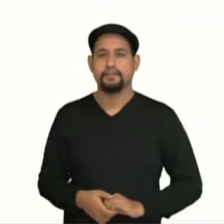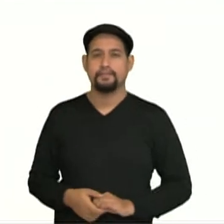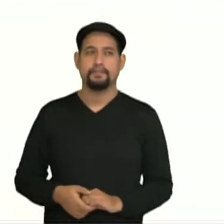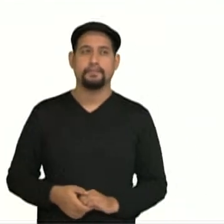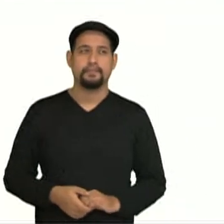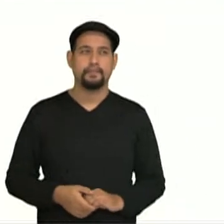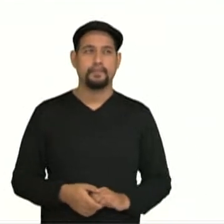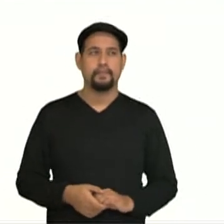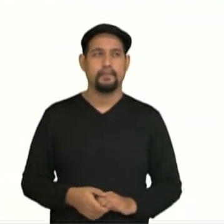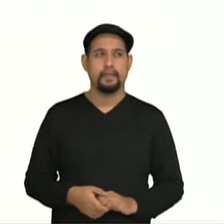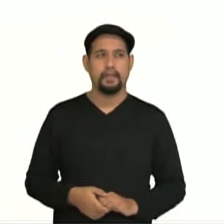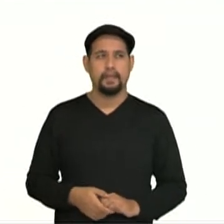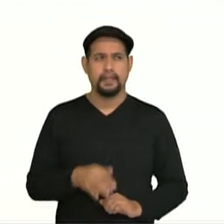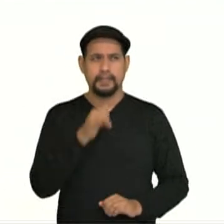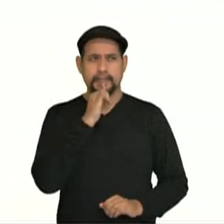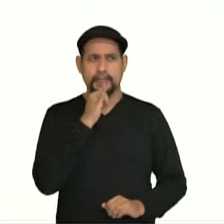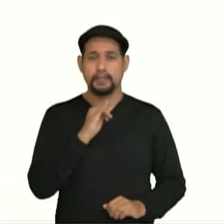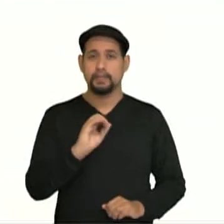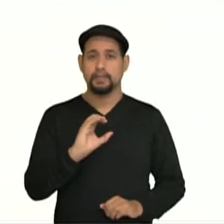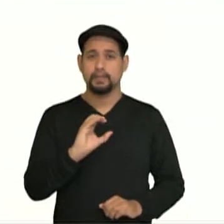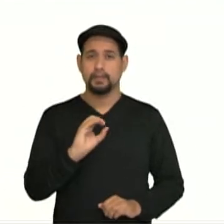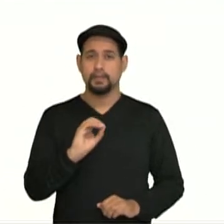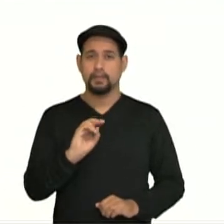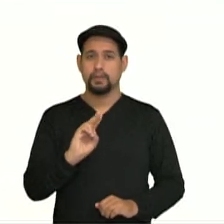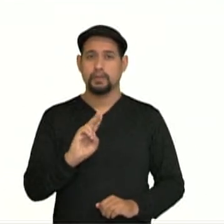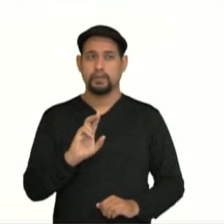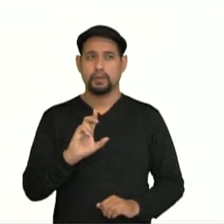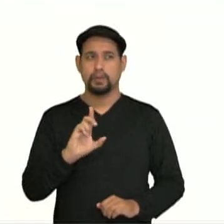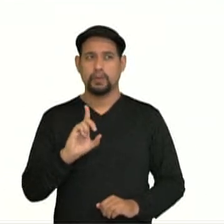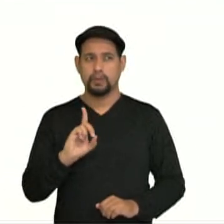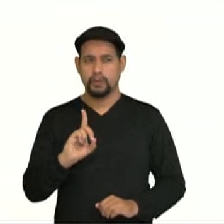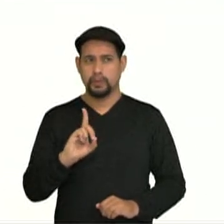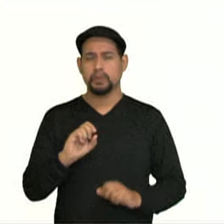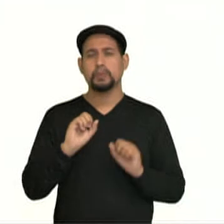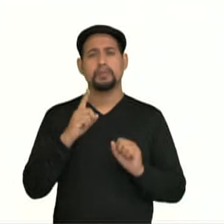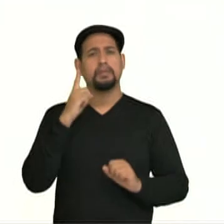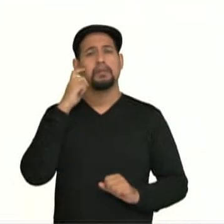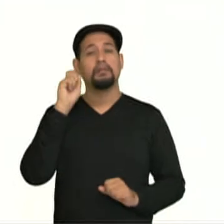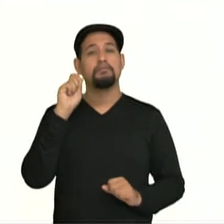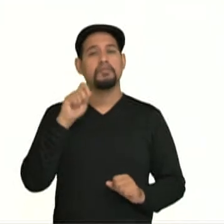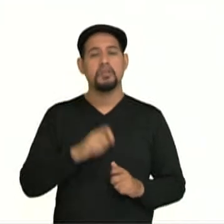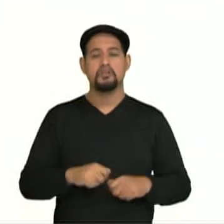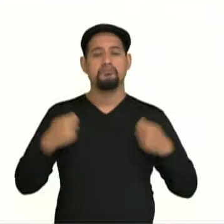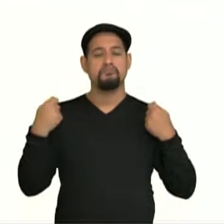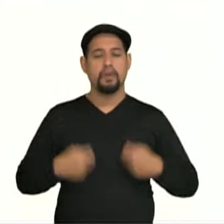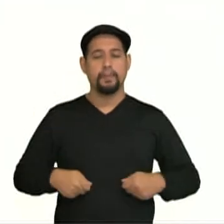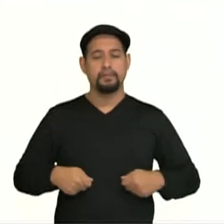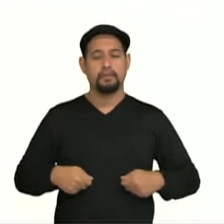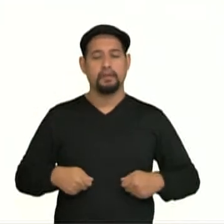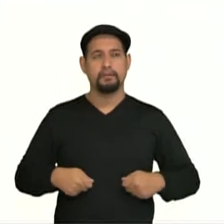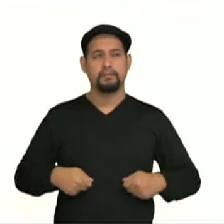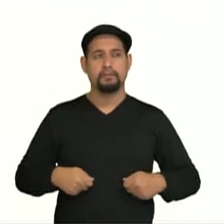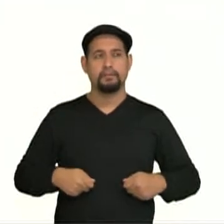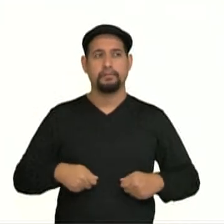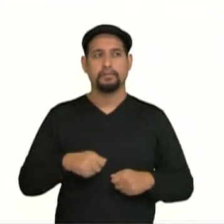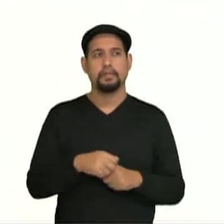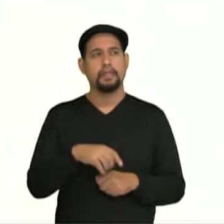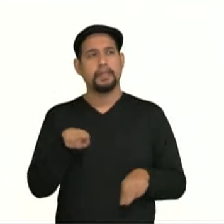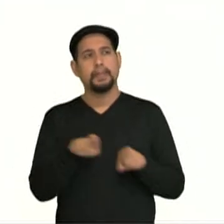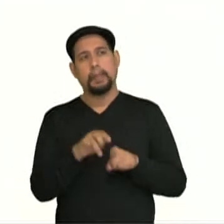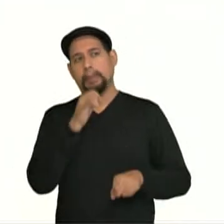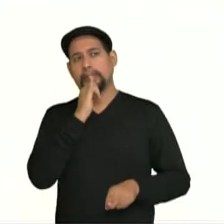Could, on the other hand, pode ser utilizado. Por outro lado, could pode trazer a ideia de capacidade. He could swim years